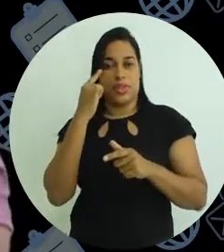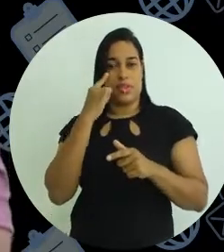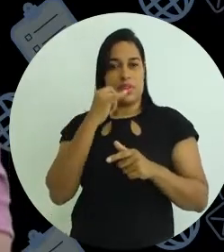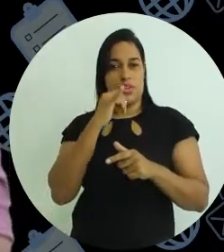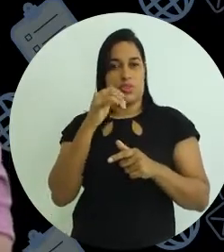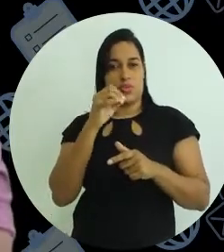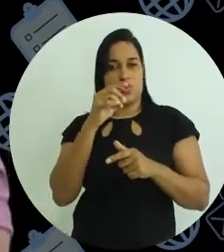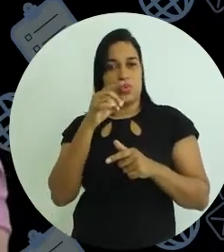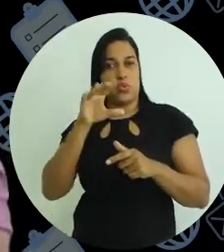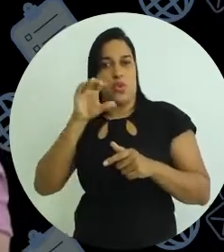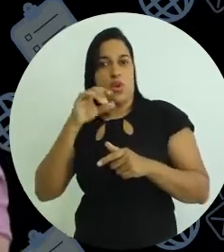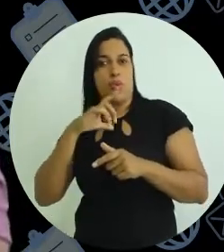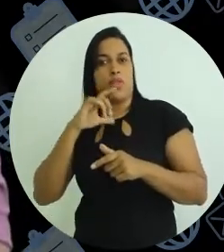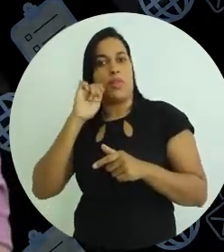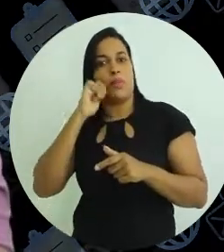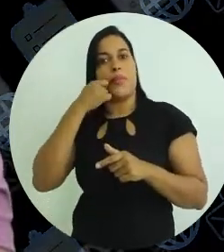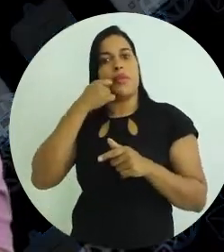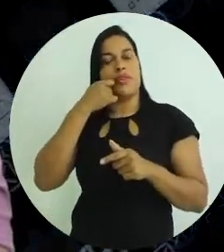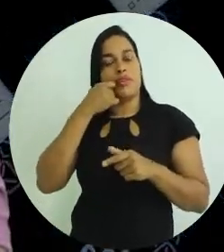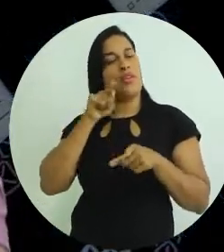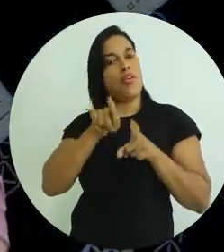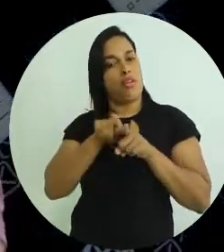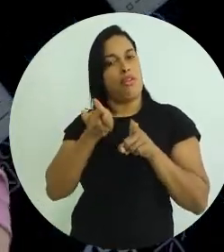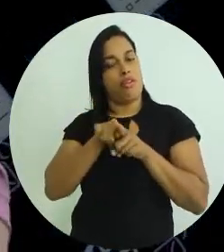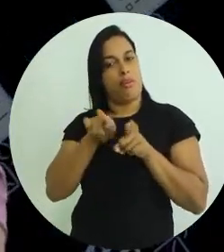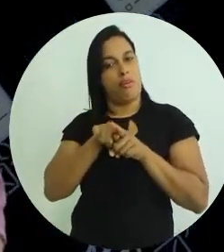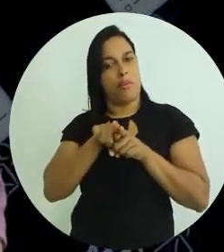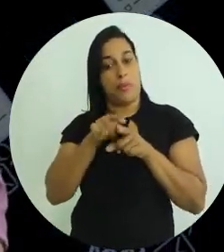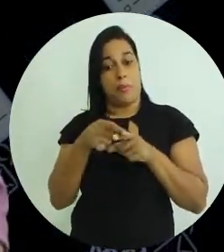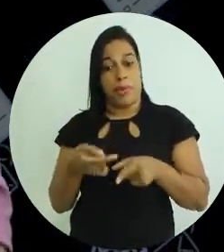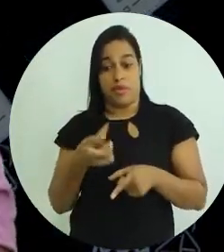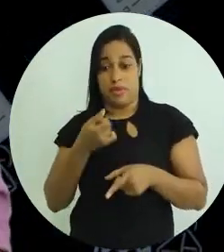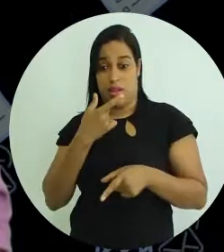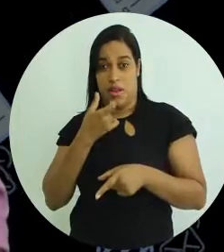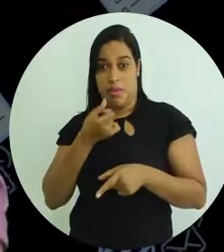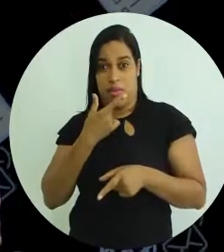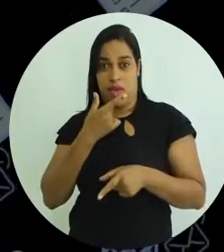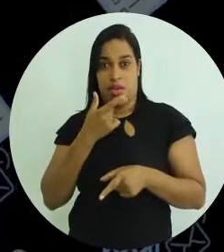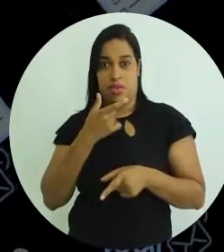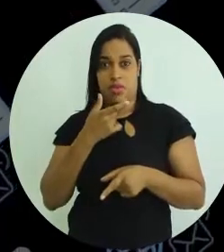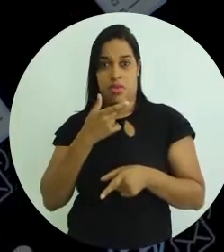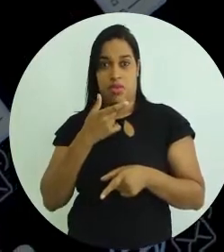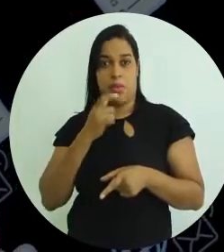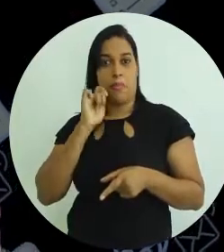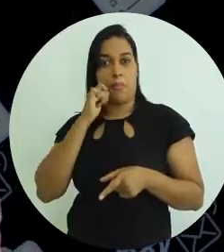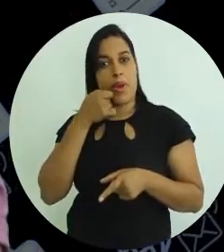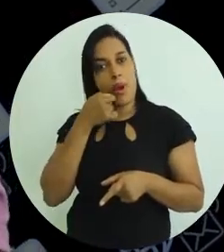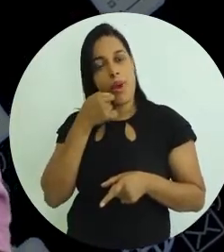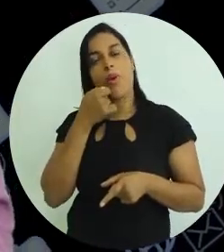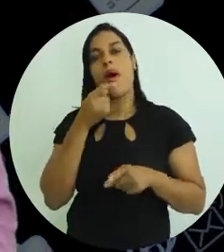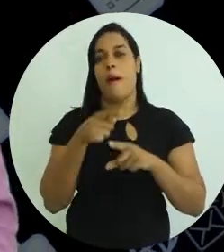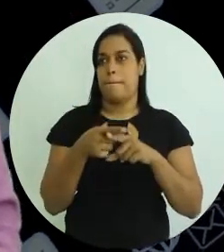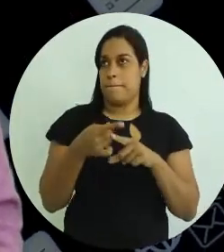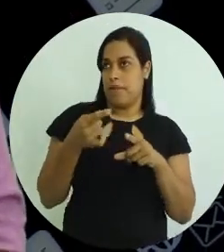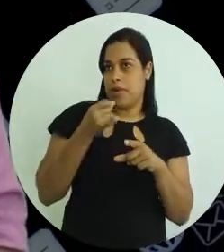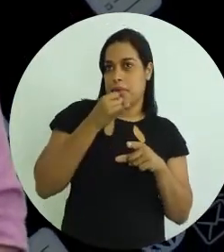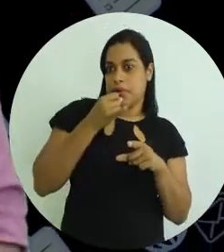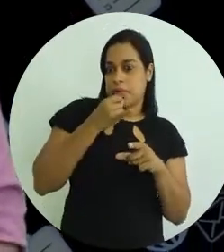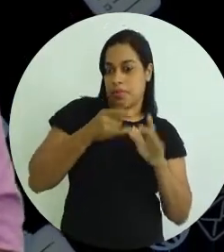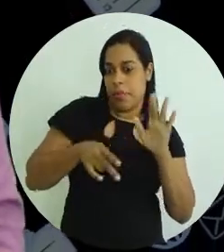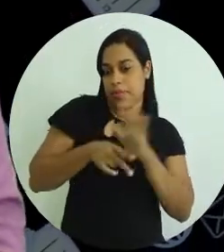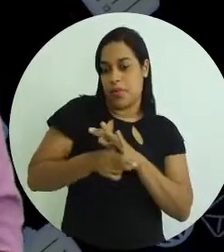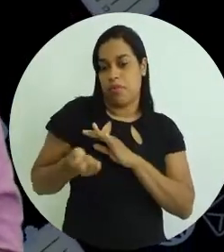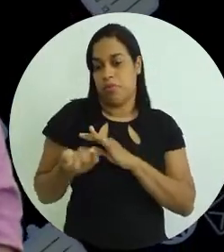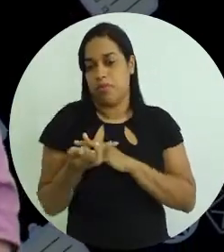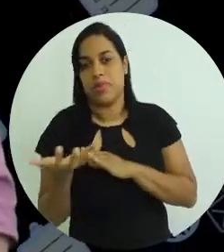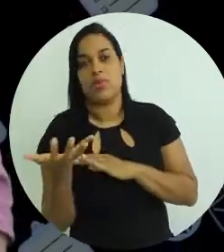João, que tem uma padaria, ele também lida com isso, só que em vez de ser remédio, é o pão. Ah, Célio, mas ele produz o próprio pão.